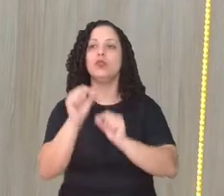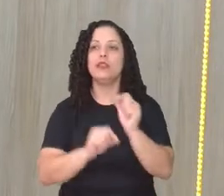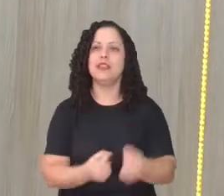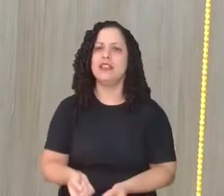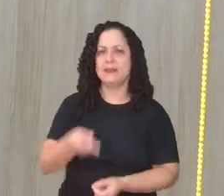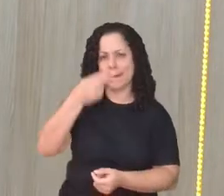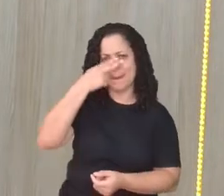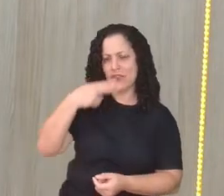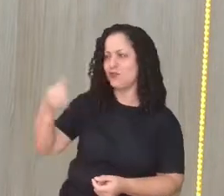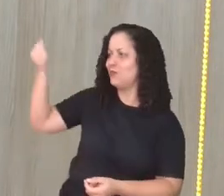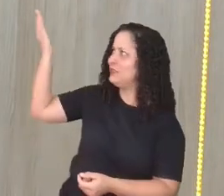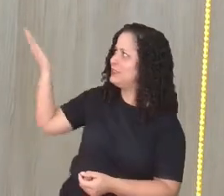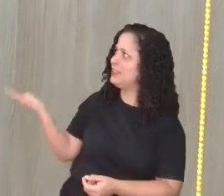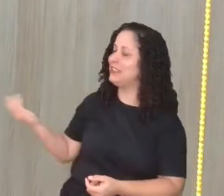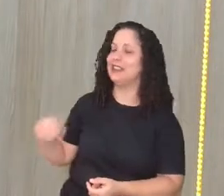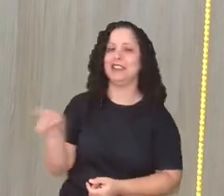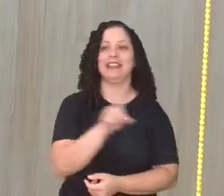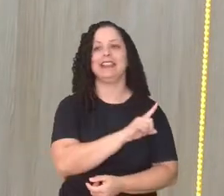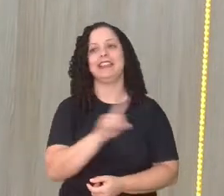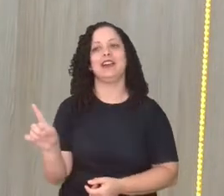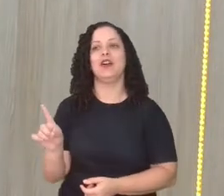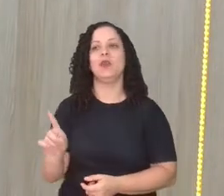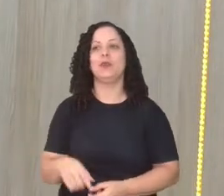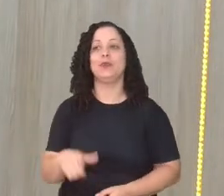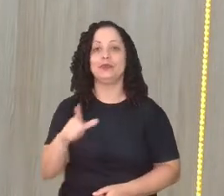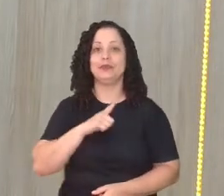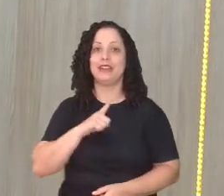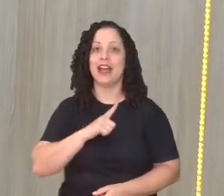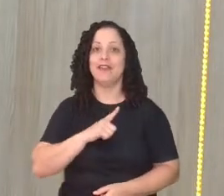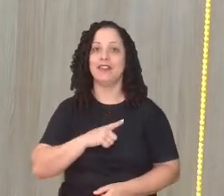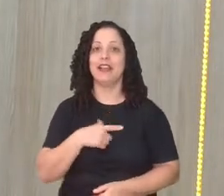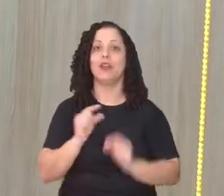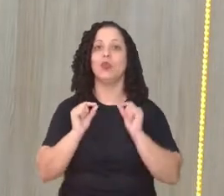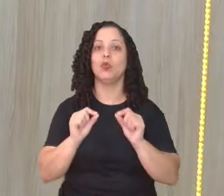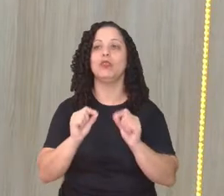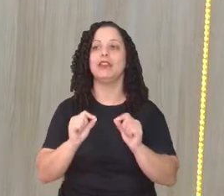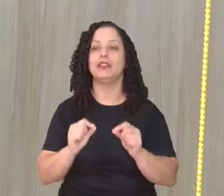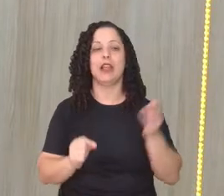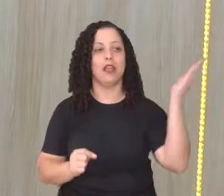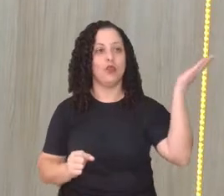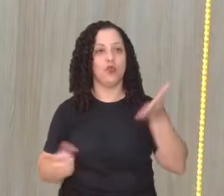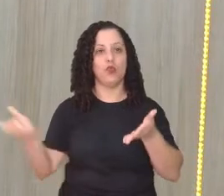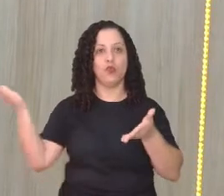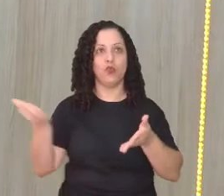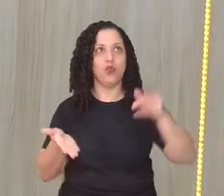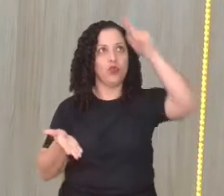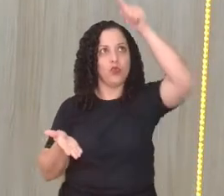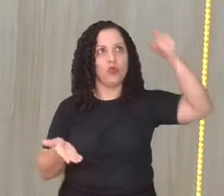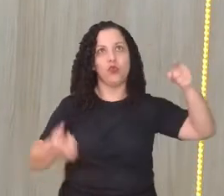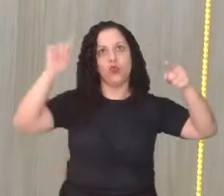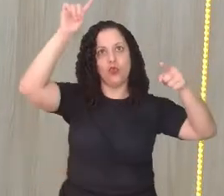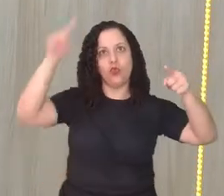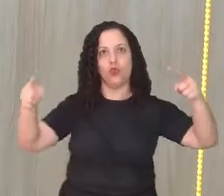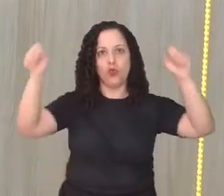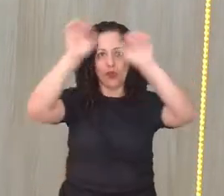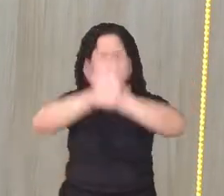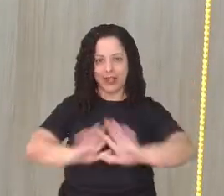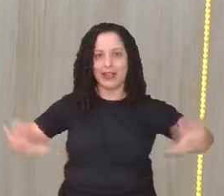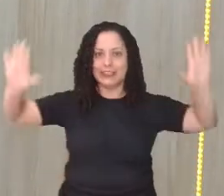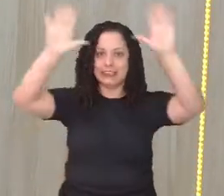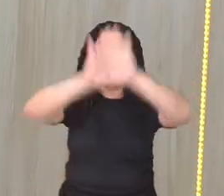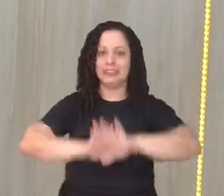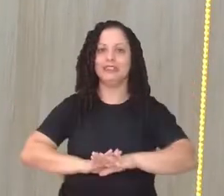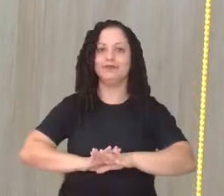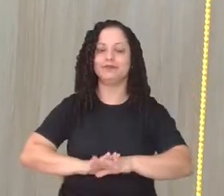quadro? Não, estava nessas linhas que estão aqui, ó, para o infinito. Aqui é só um recorte, porque, como eu disse, não